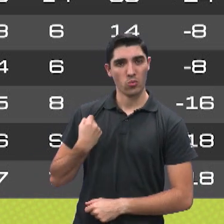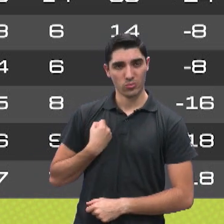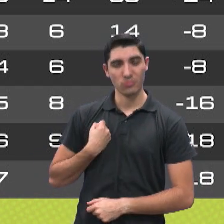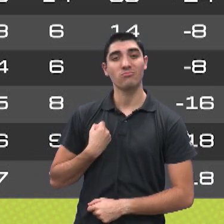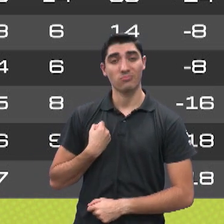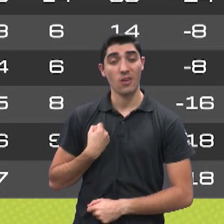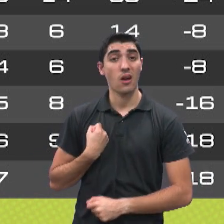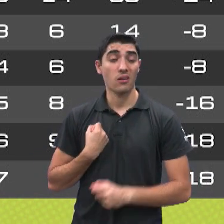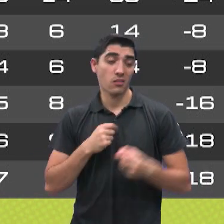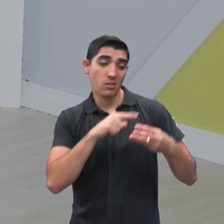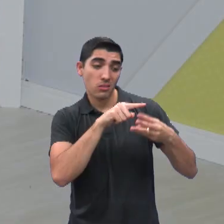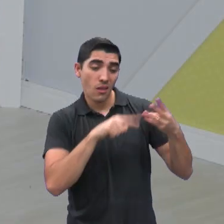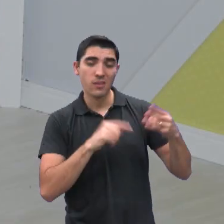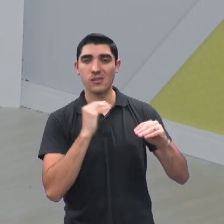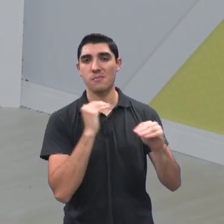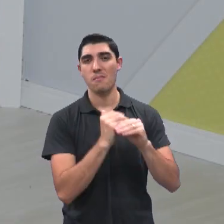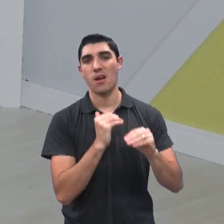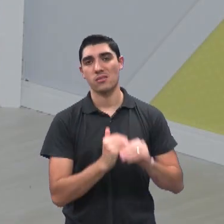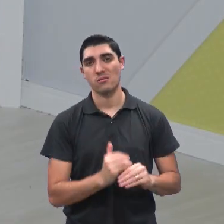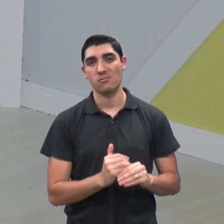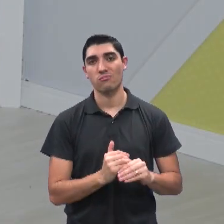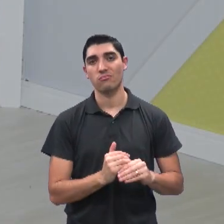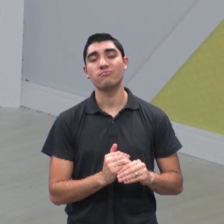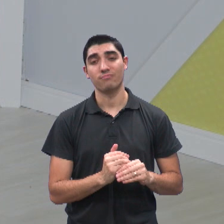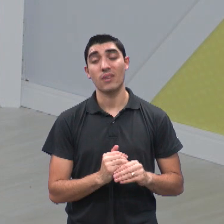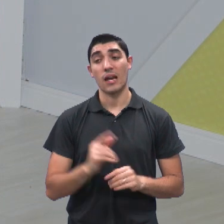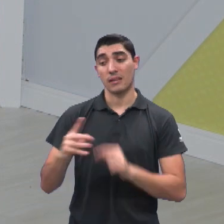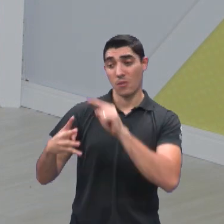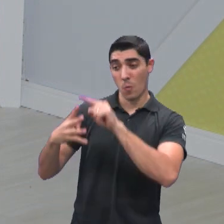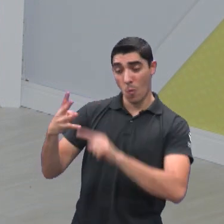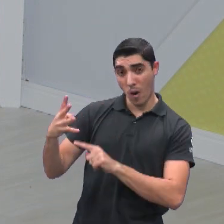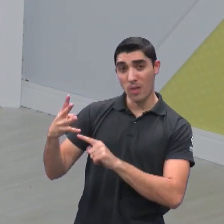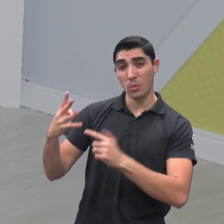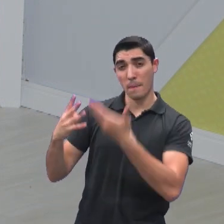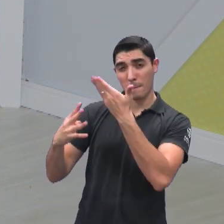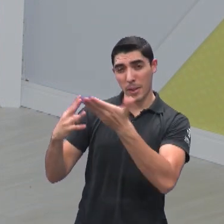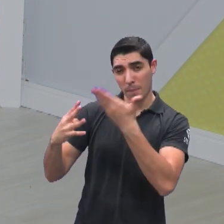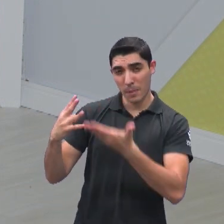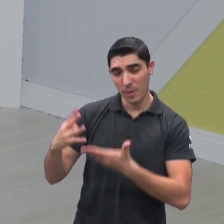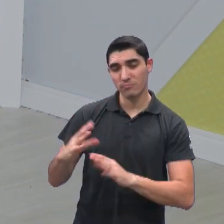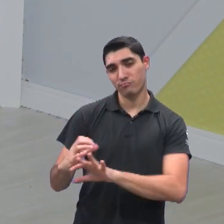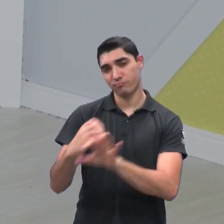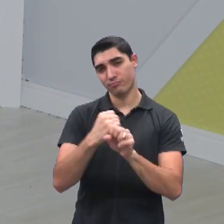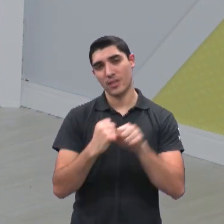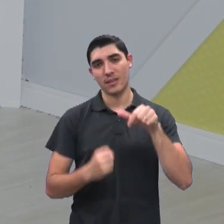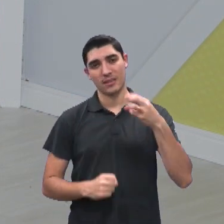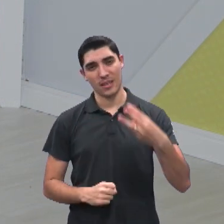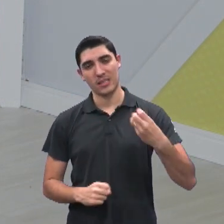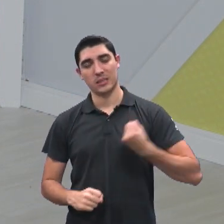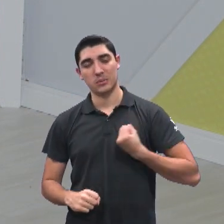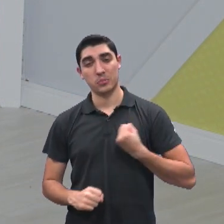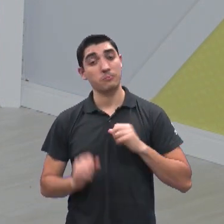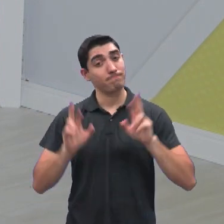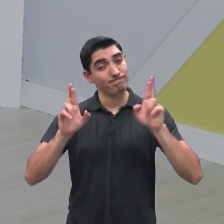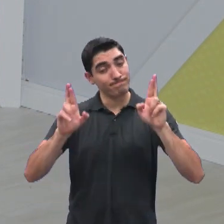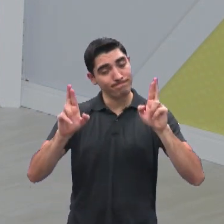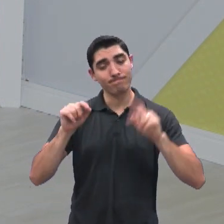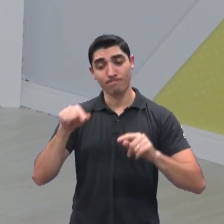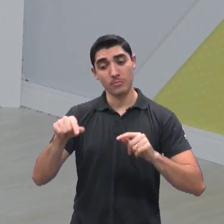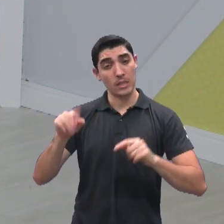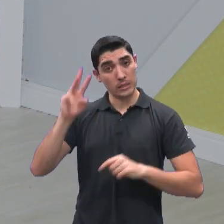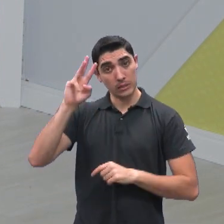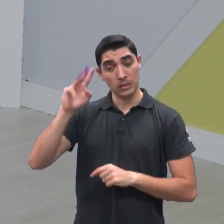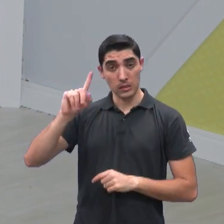3 empates na competição, com mais 4 derrotas, 7 jogos no total tem o São José. Vamos aguardar sexta-feira todos os detalhes deste